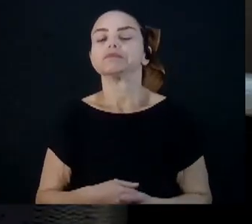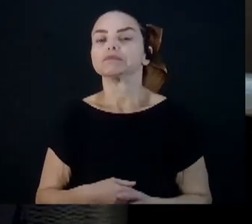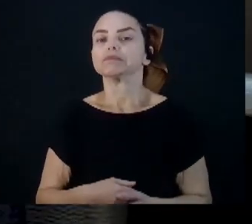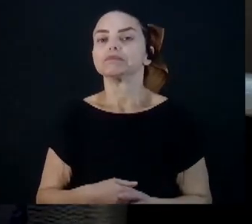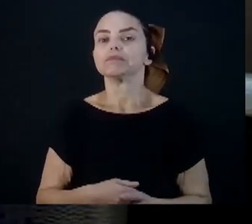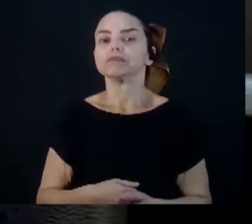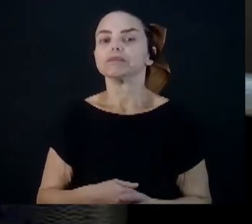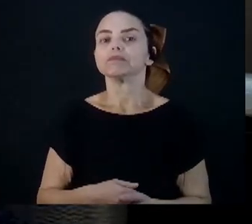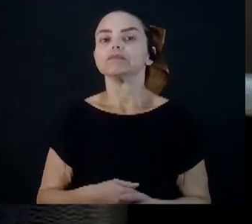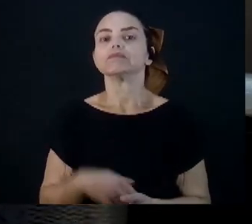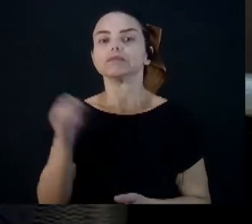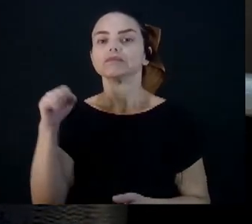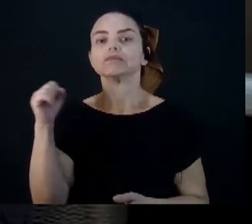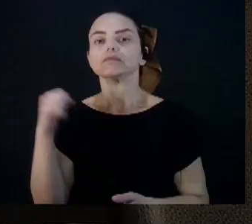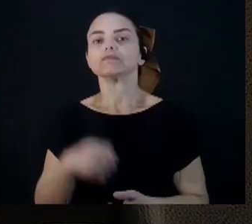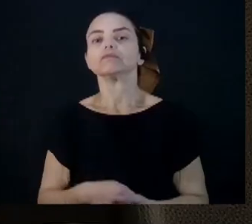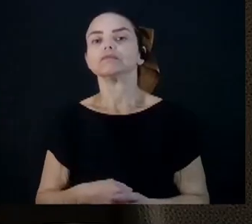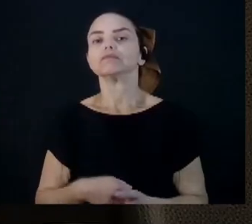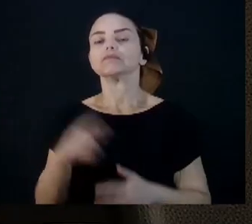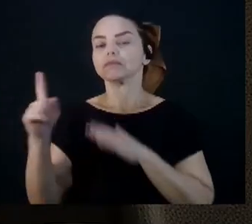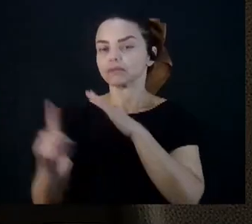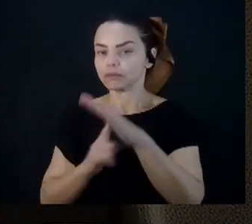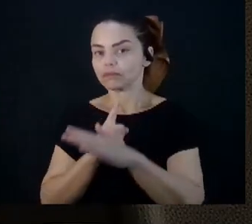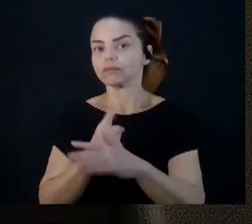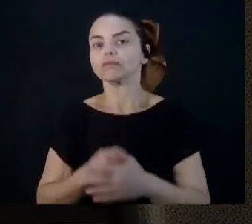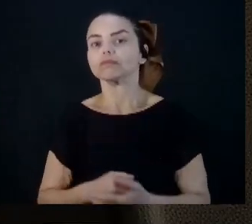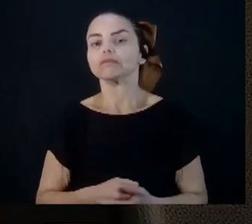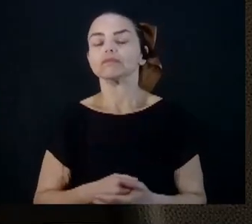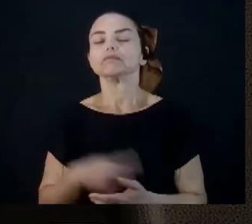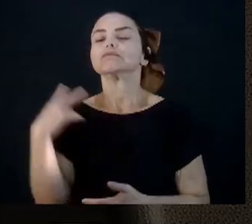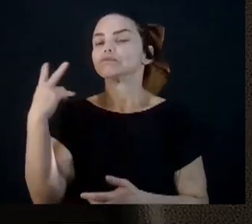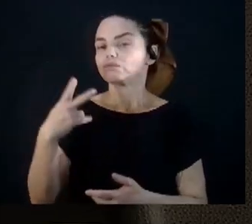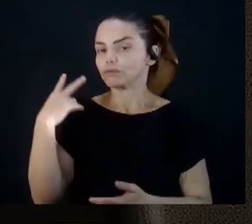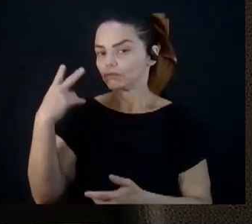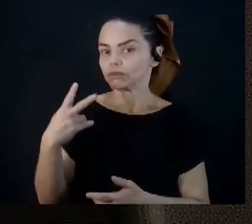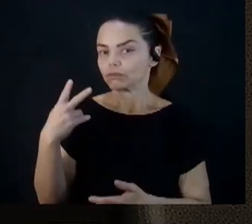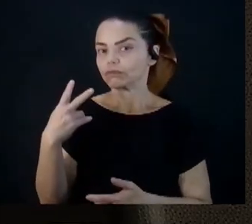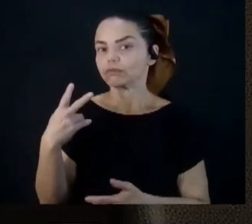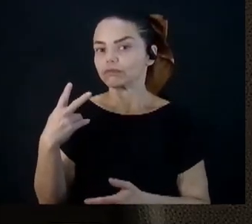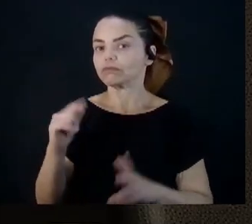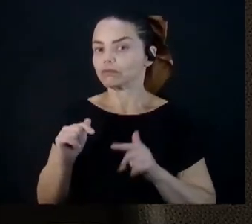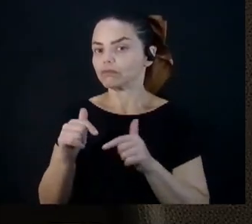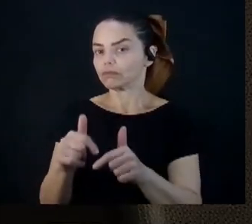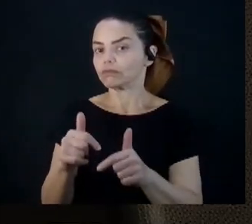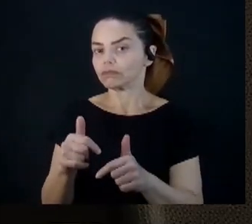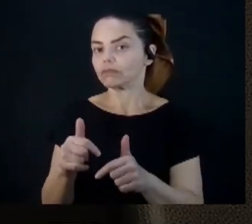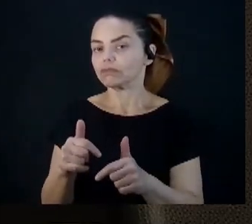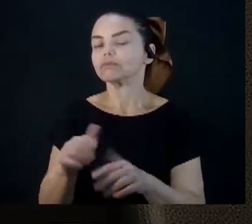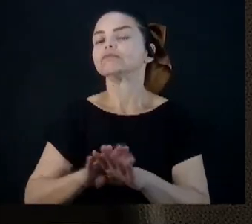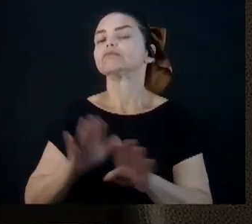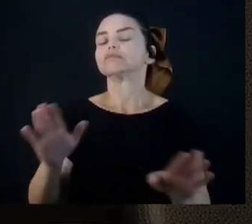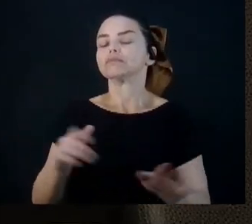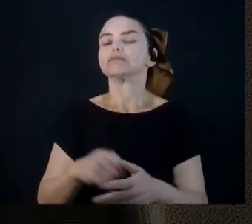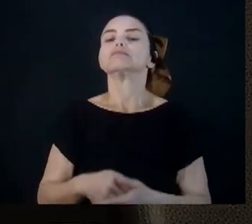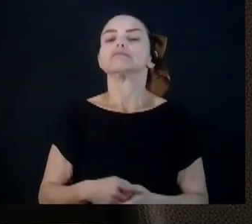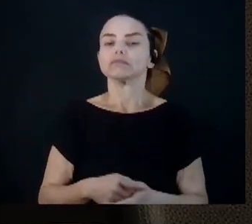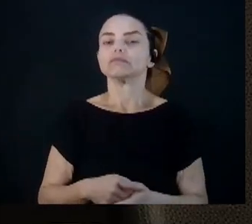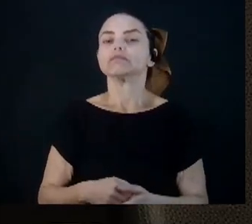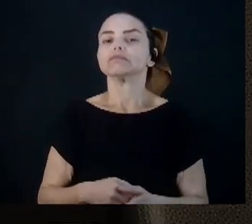Sim, ele era um imigrante que foi vereador. É um vereador muito atuante, mas com